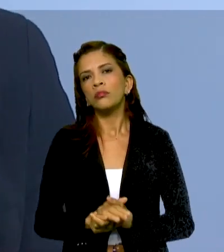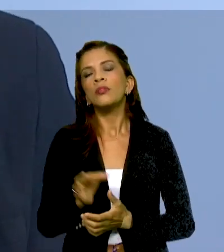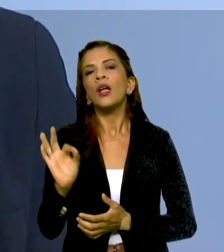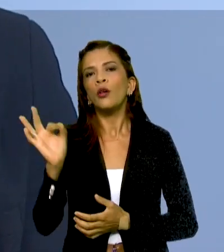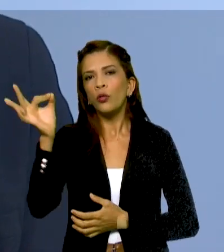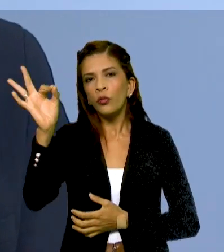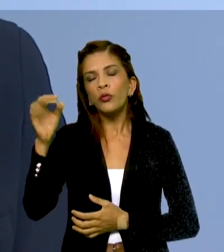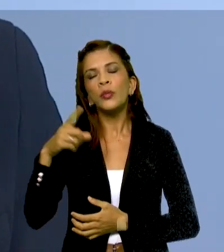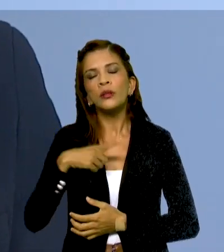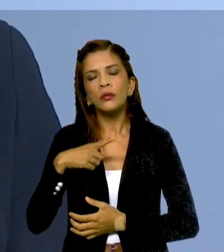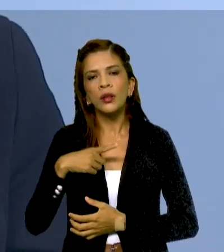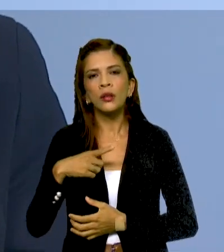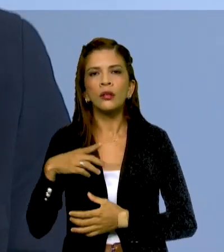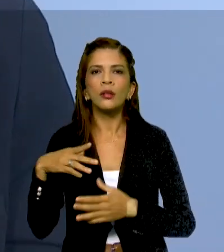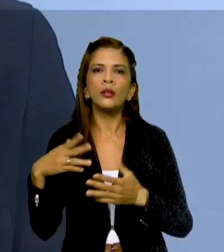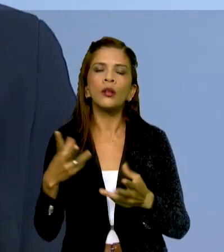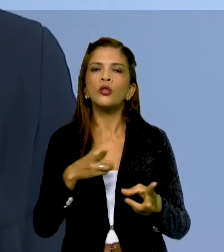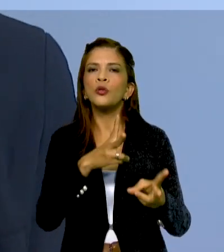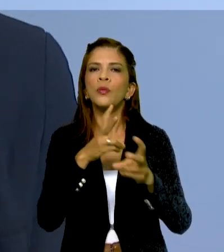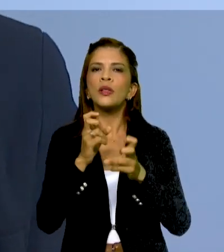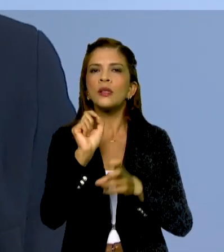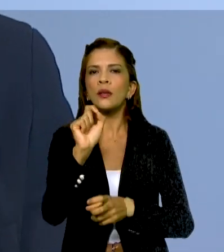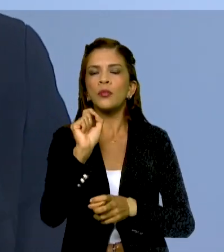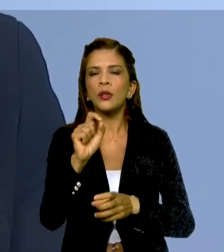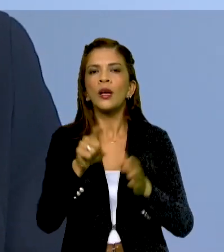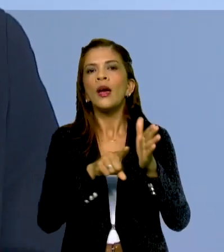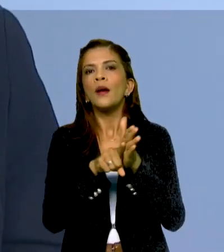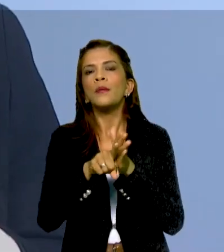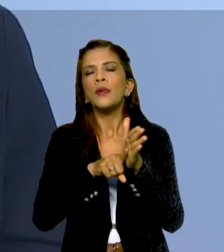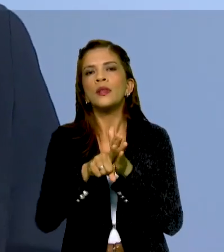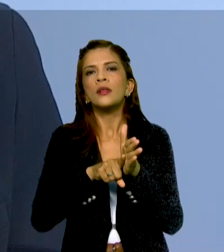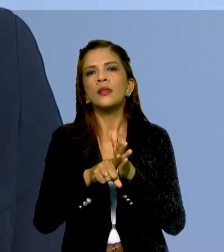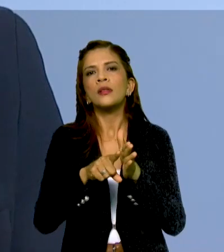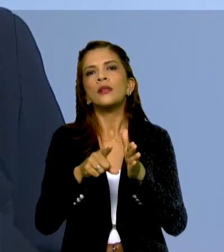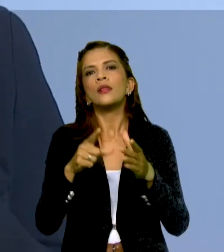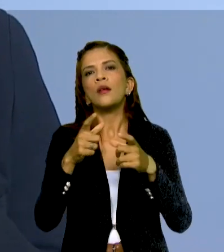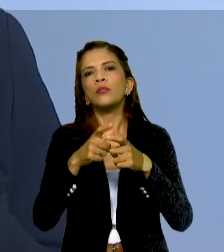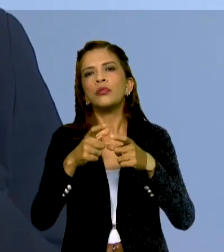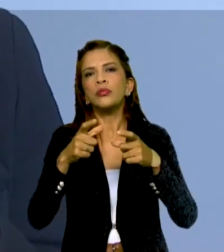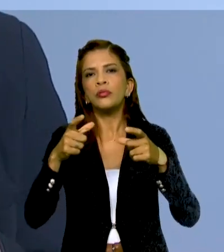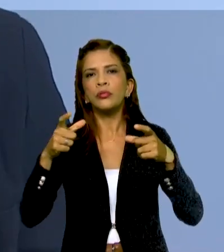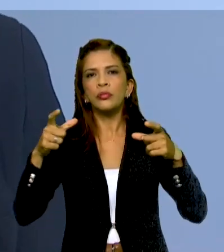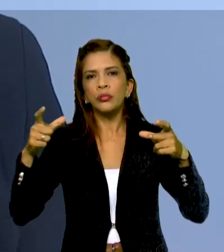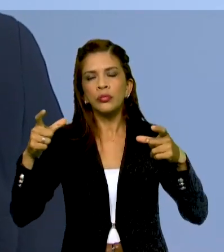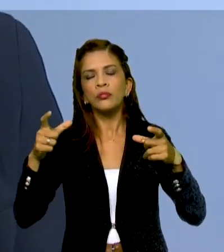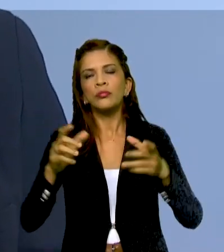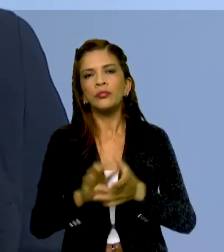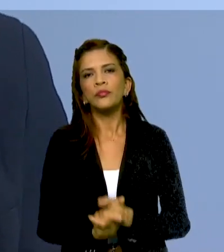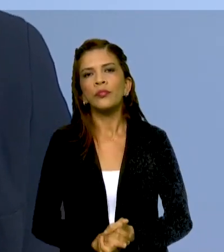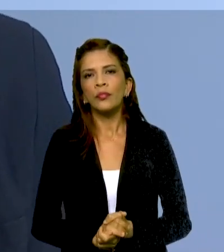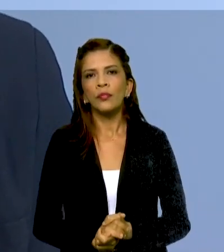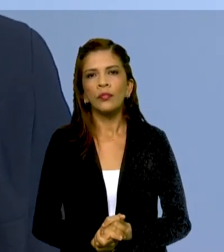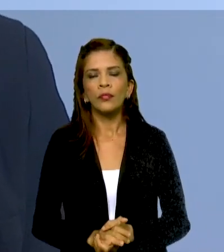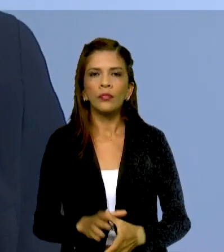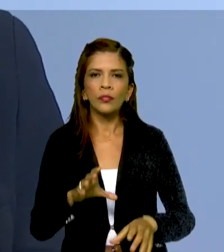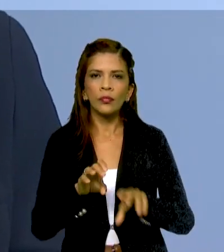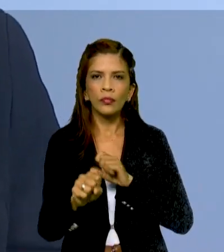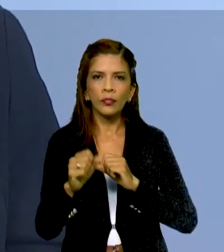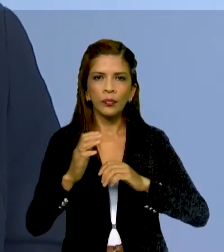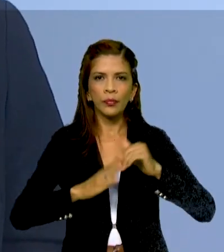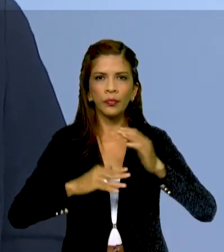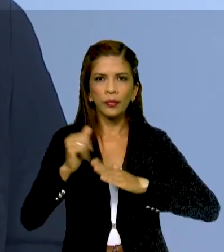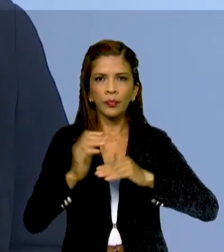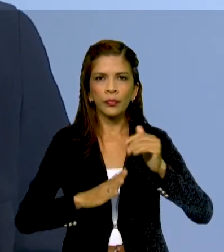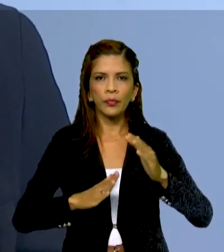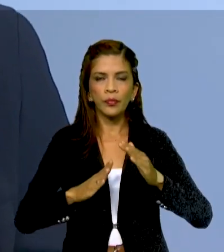se expandido cada vez mais a pesquisa em língua de sinais e a formação profissional e acadêmica em língua de sinais. E isso